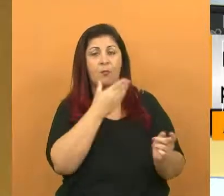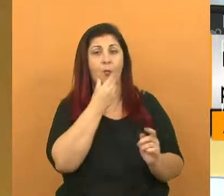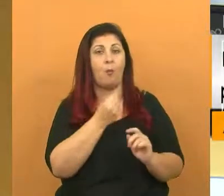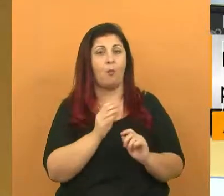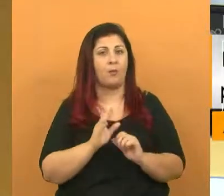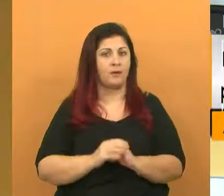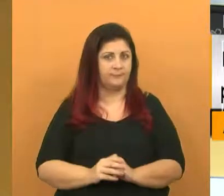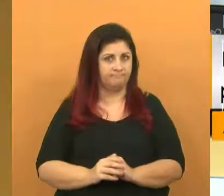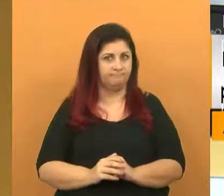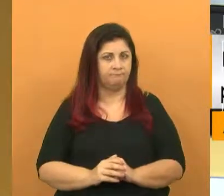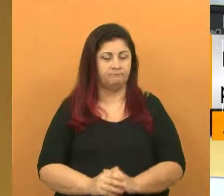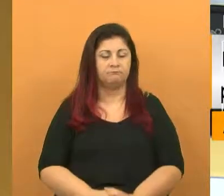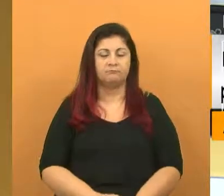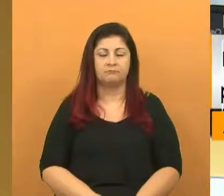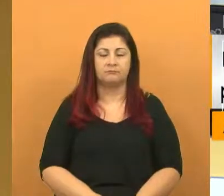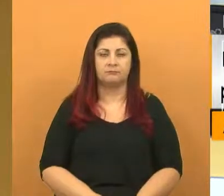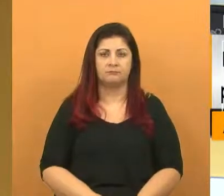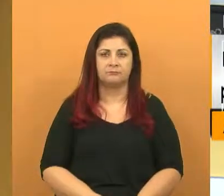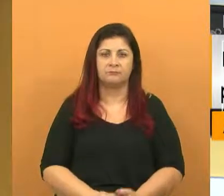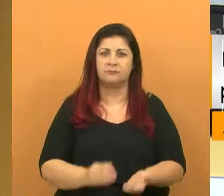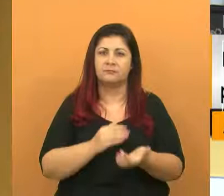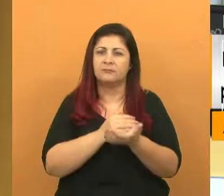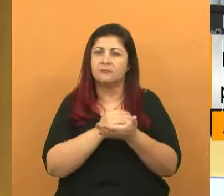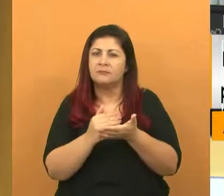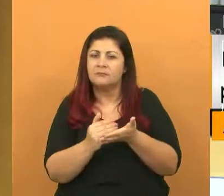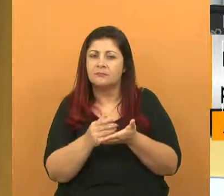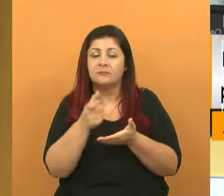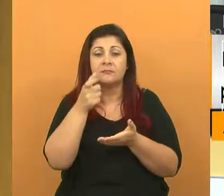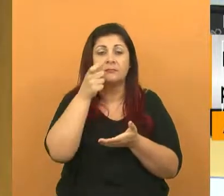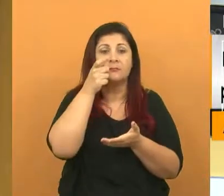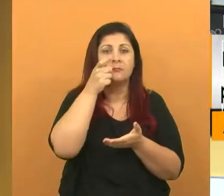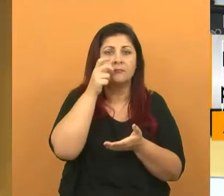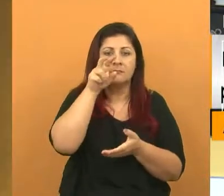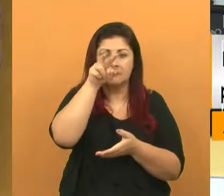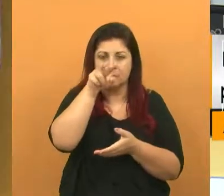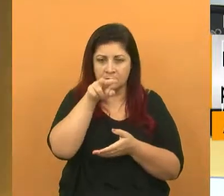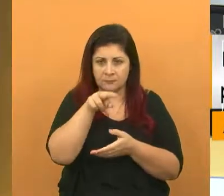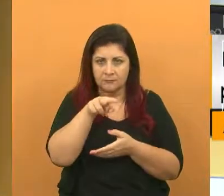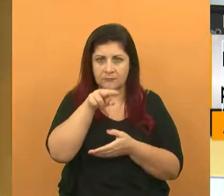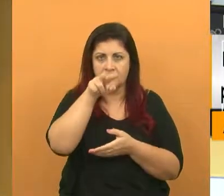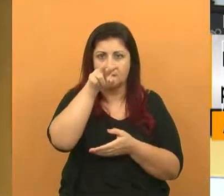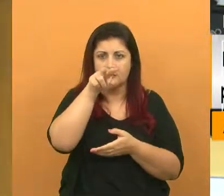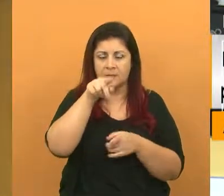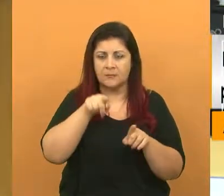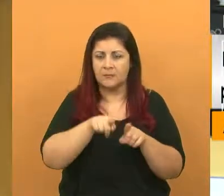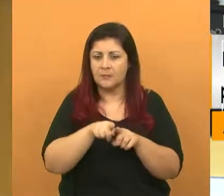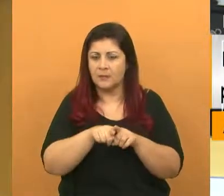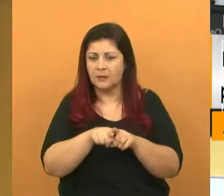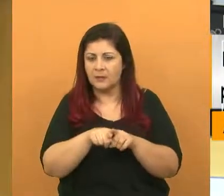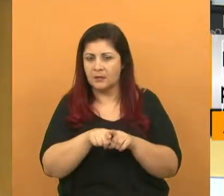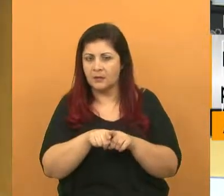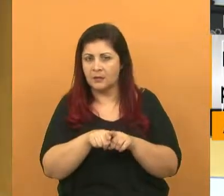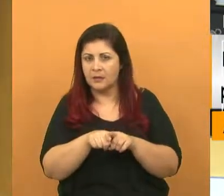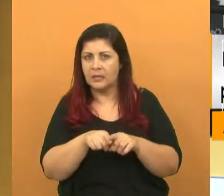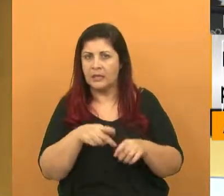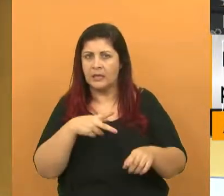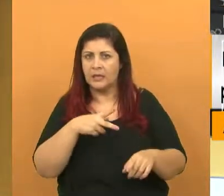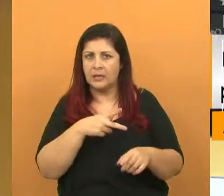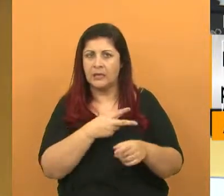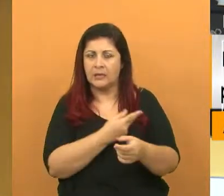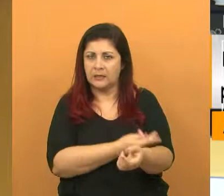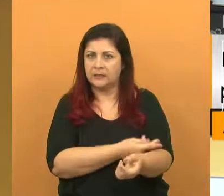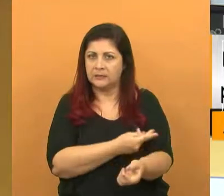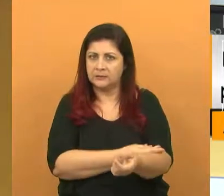homens, onde desde a avaliação visual, avaliação da próstata, avaliação